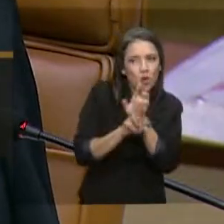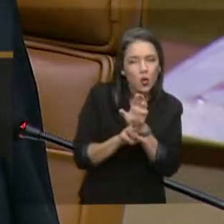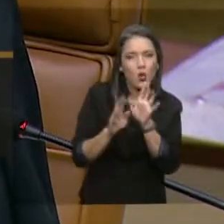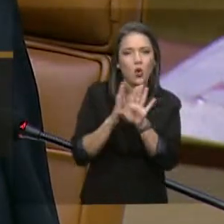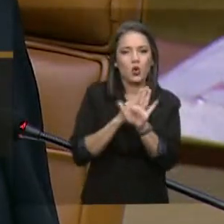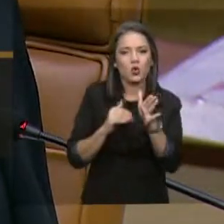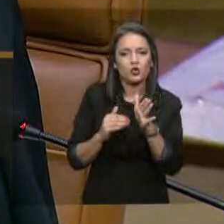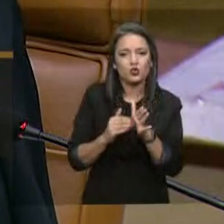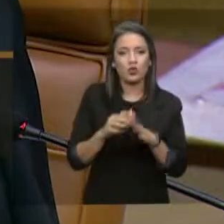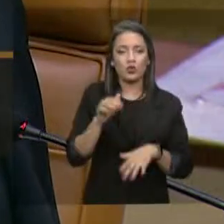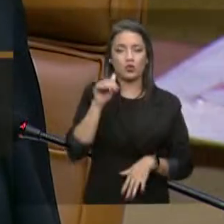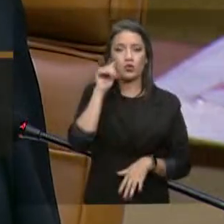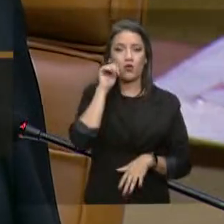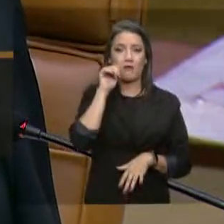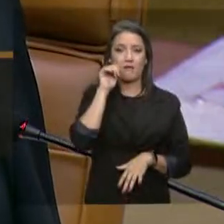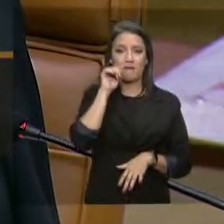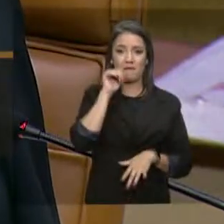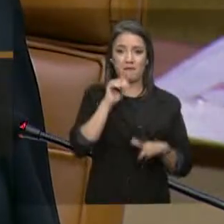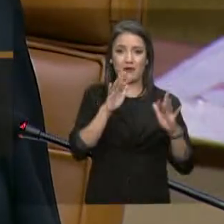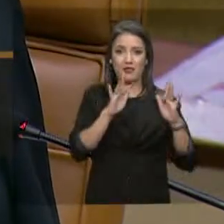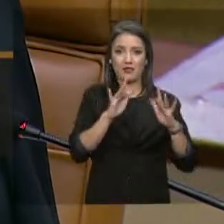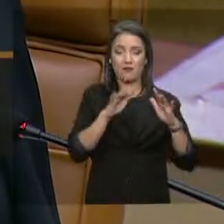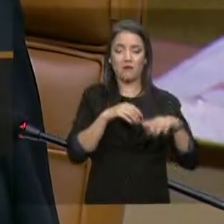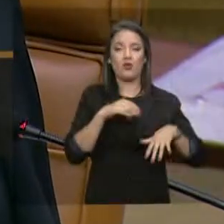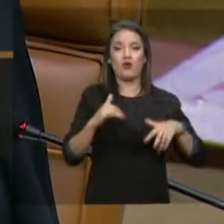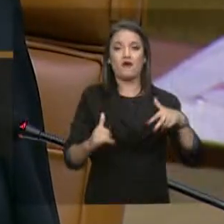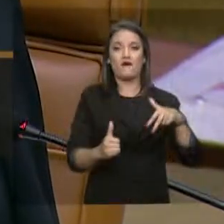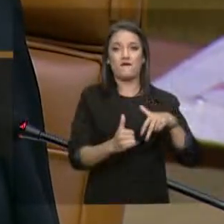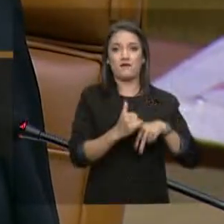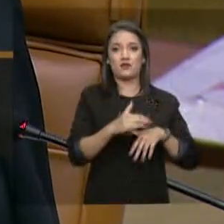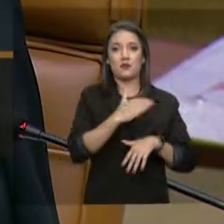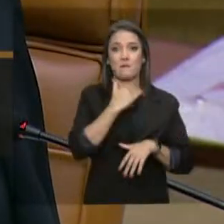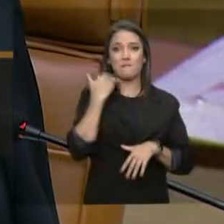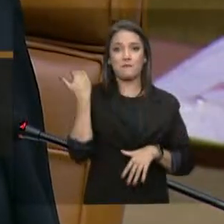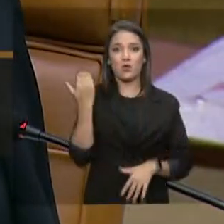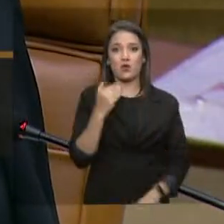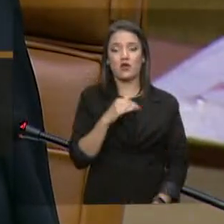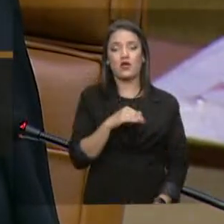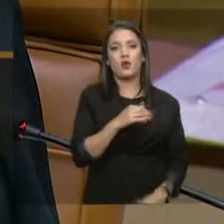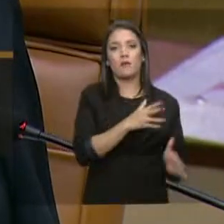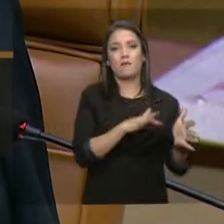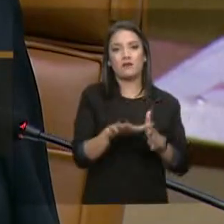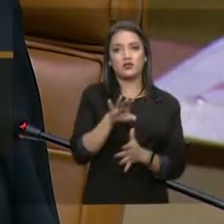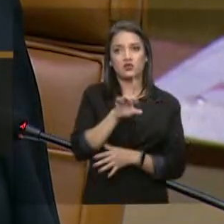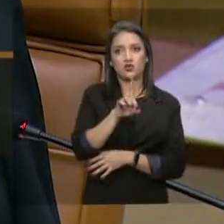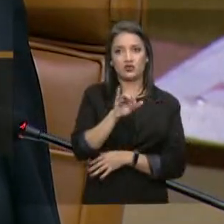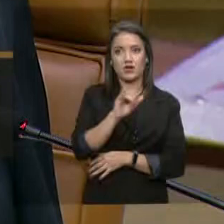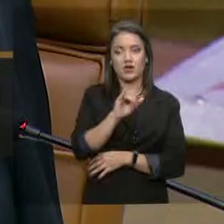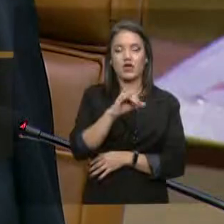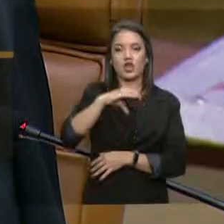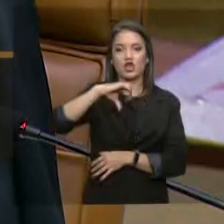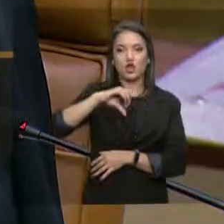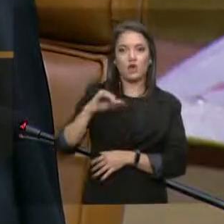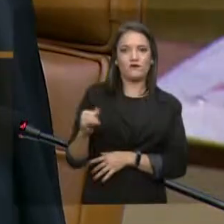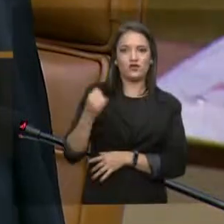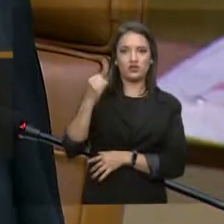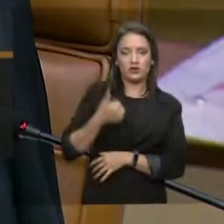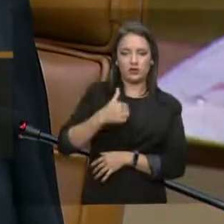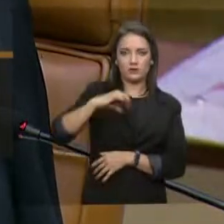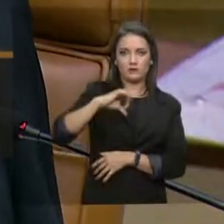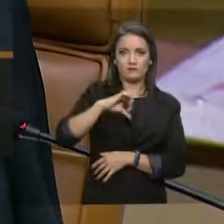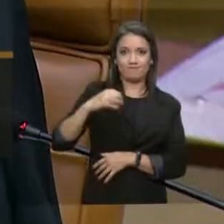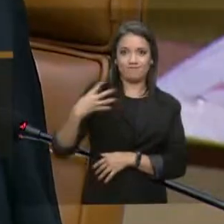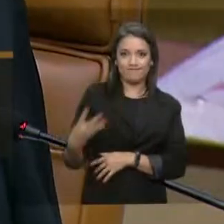A vítima faleceu 8 dias após, no dia 9 de janeiro de 1994.